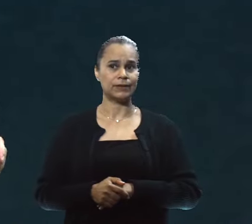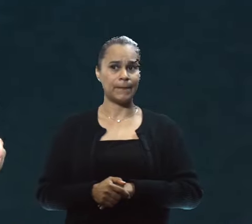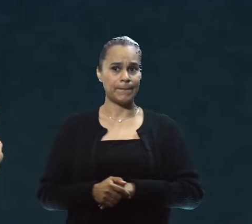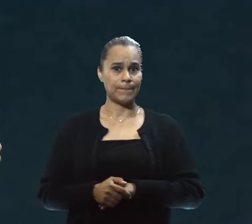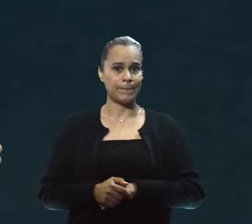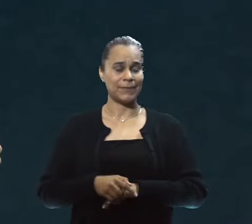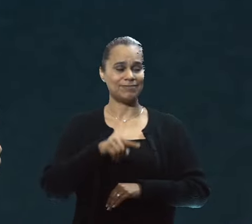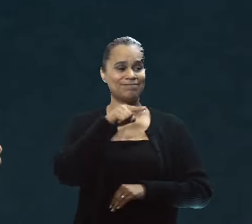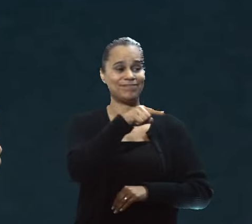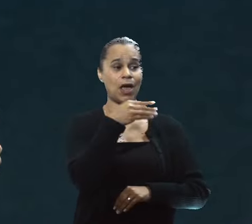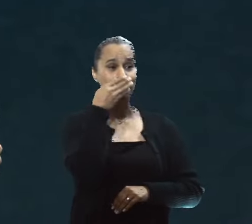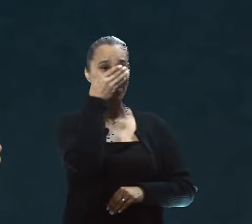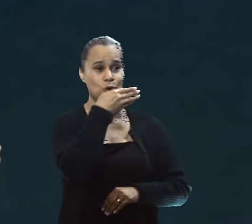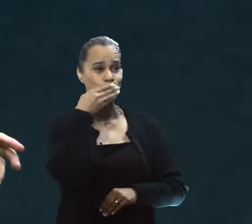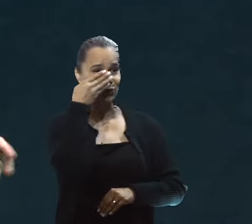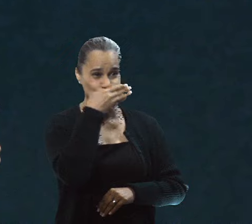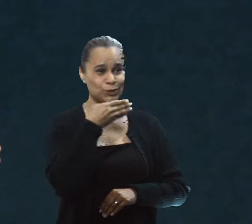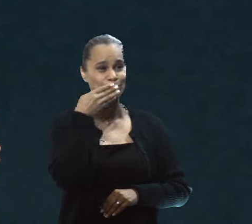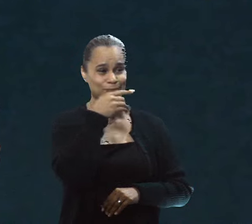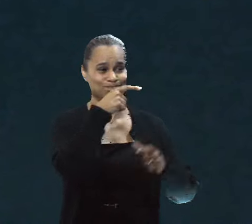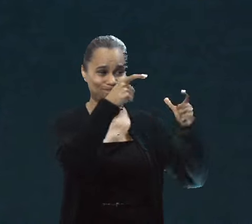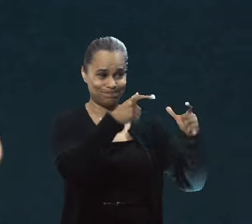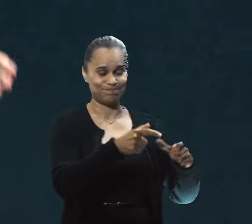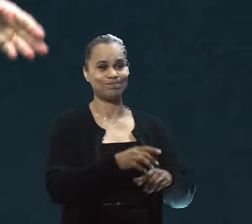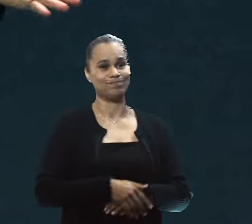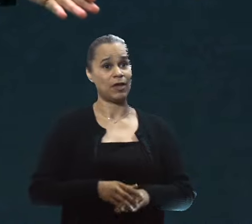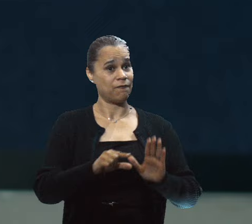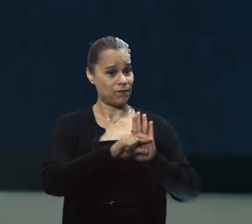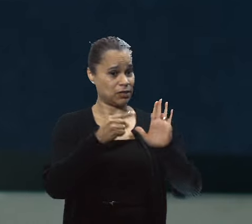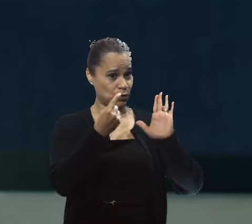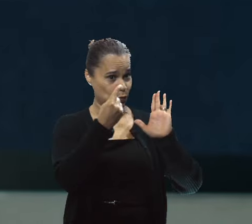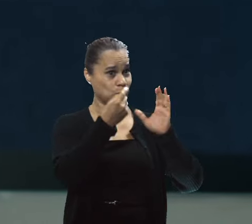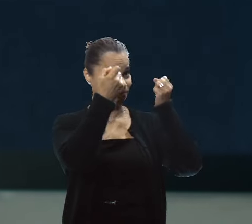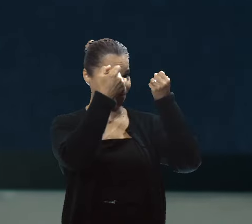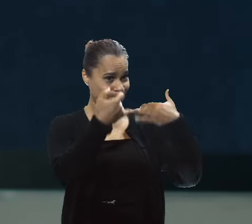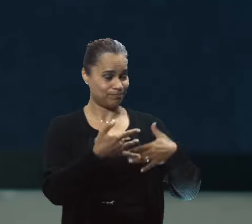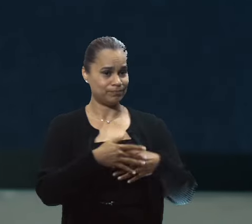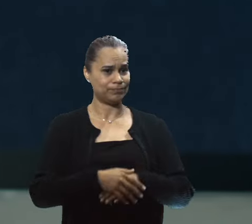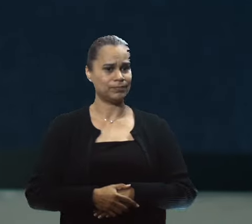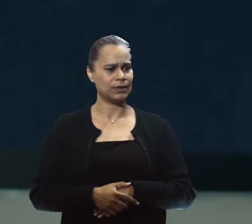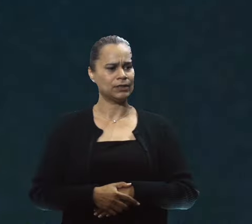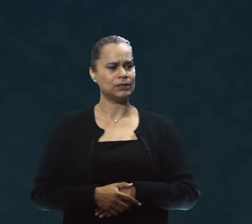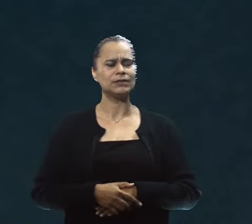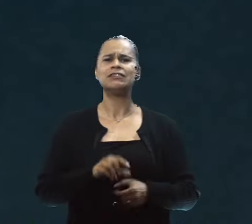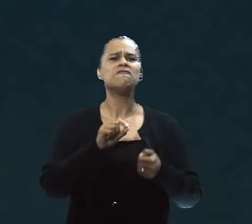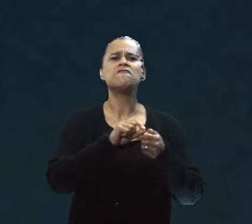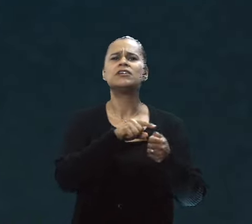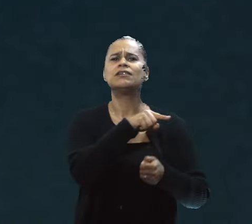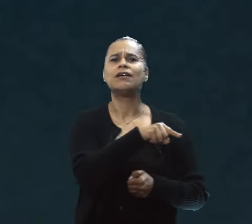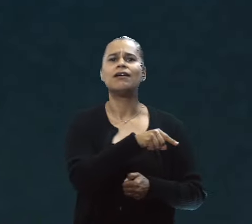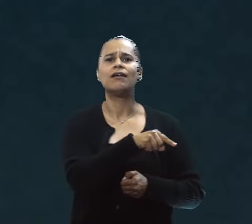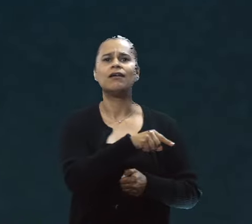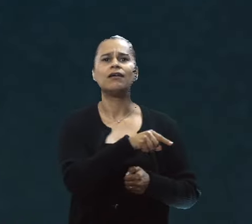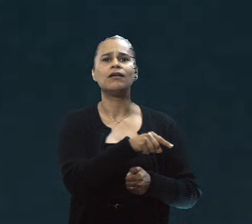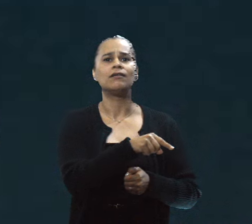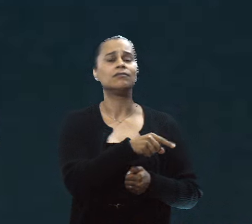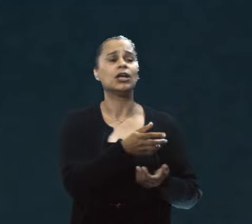Num prostíbulo. Versículo 1 diz isso. Prostíbulo em Gaza. O que ele estava fazendo? Dormindo com uma